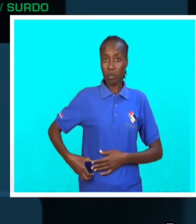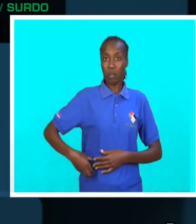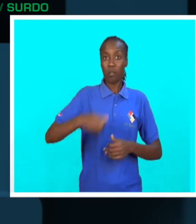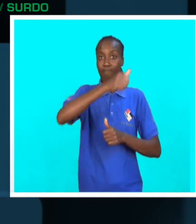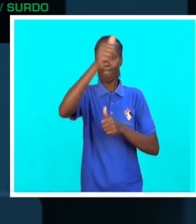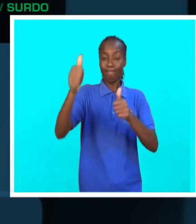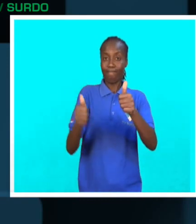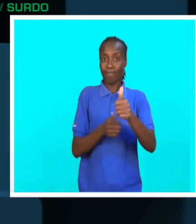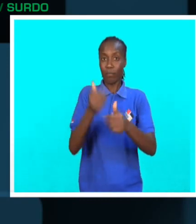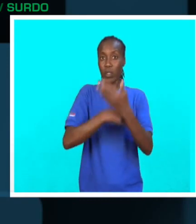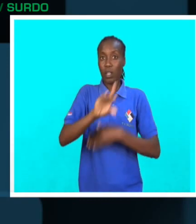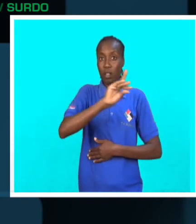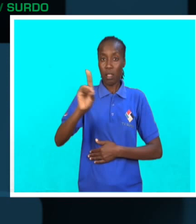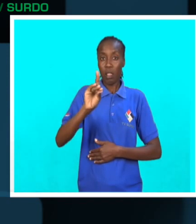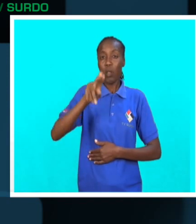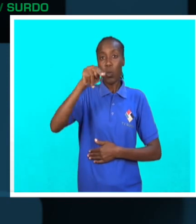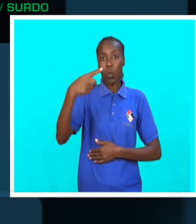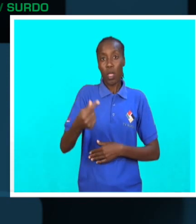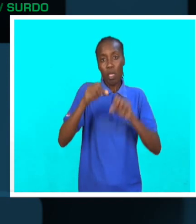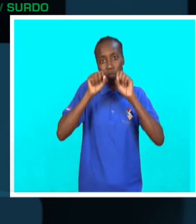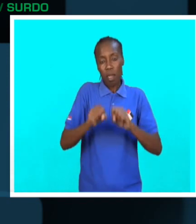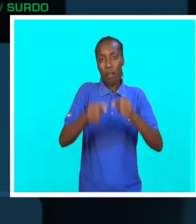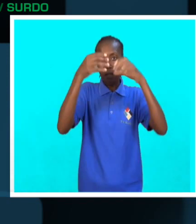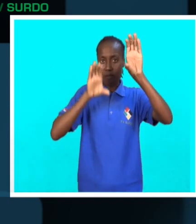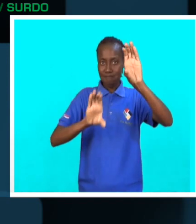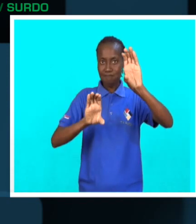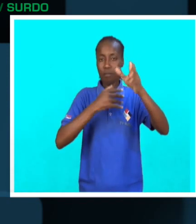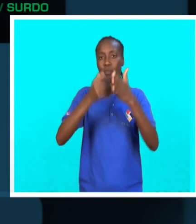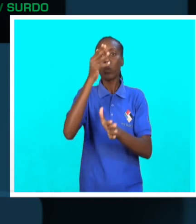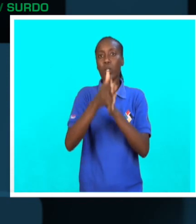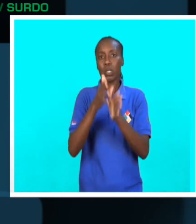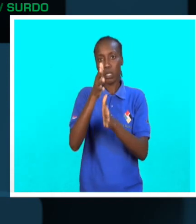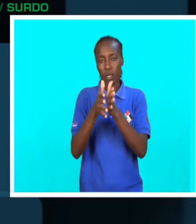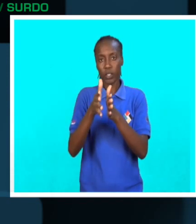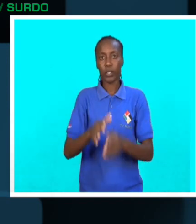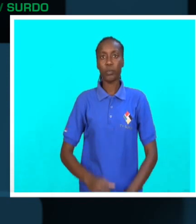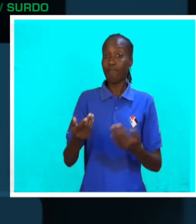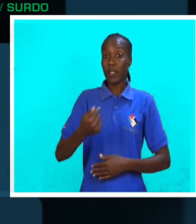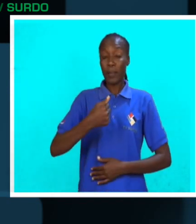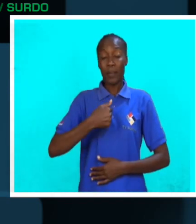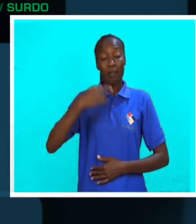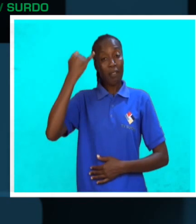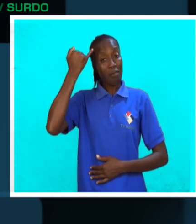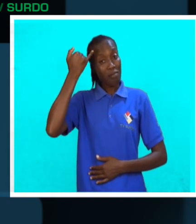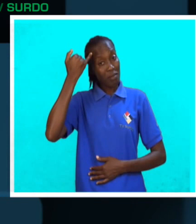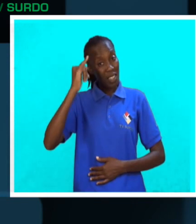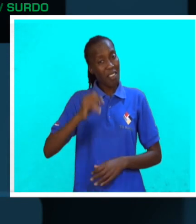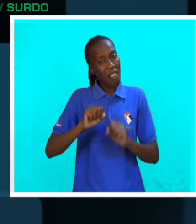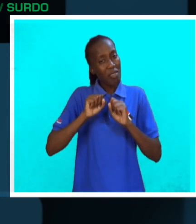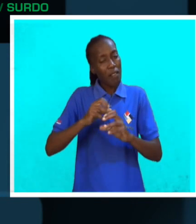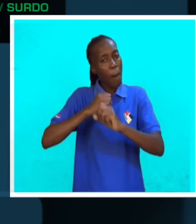da Demo, os noticiários deviam ter interpretação em línguas de sinais. Na minha